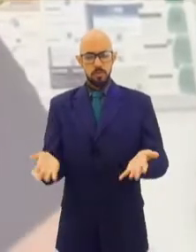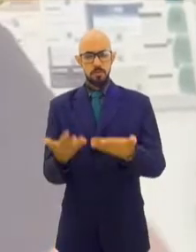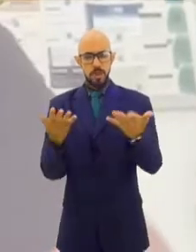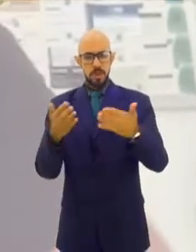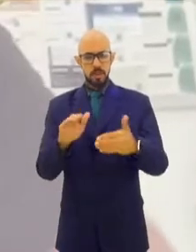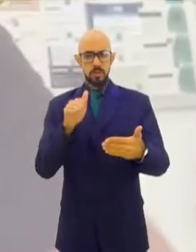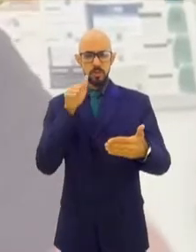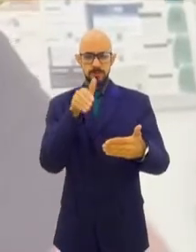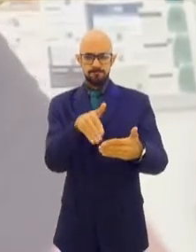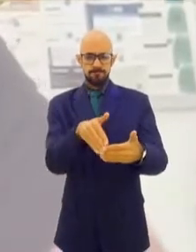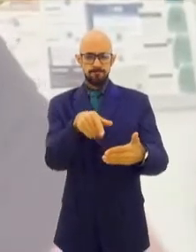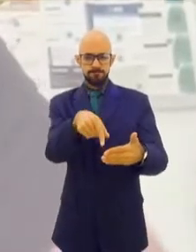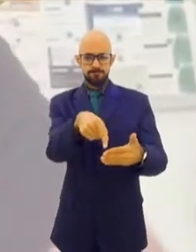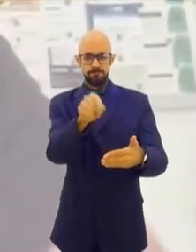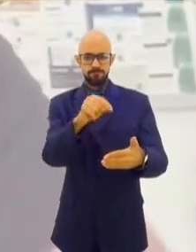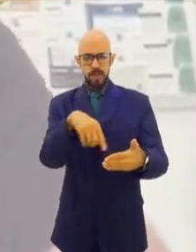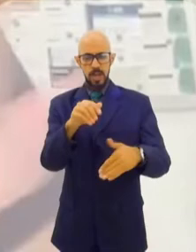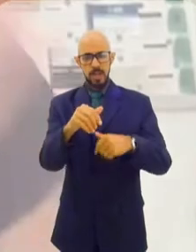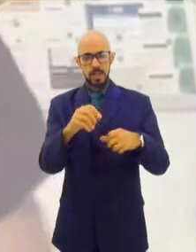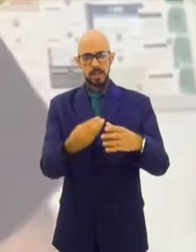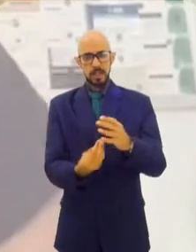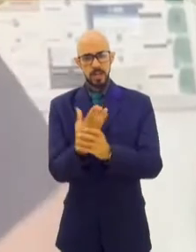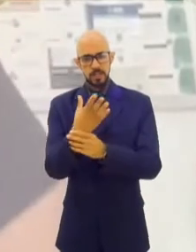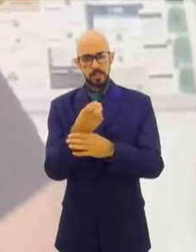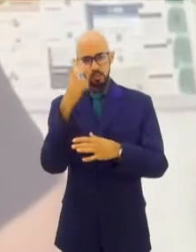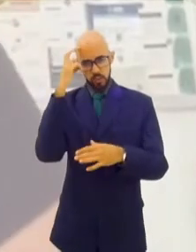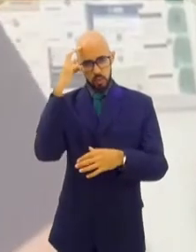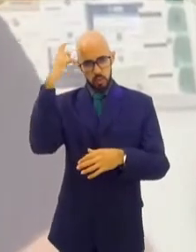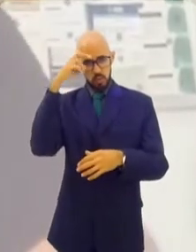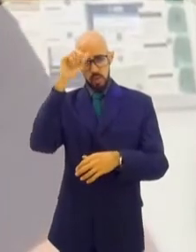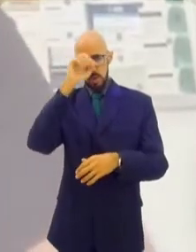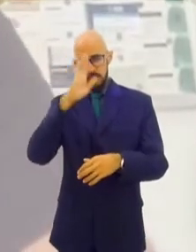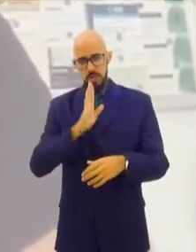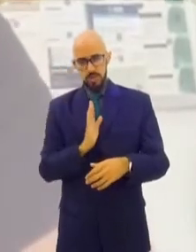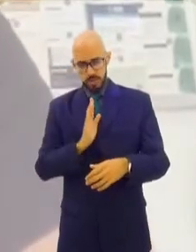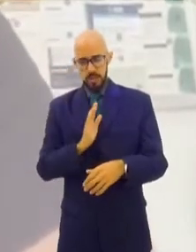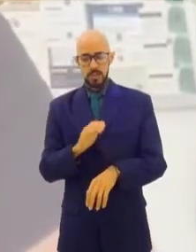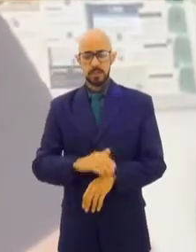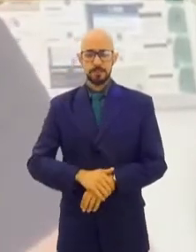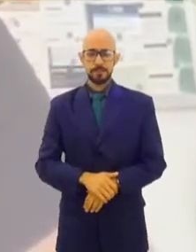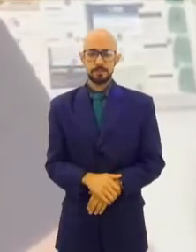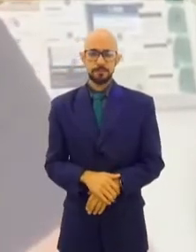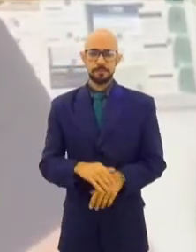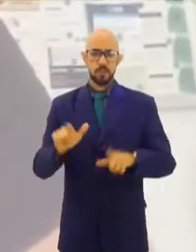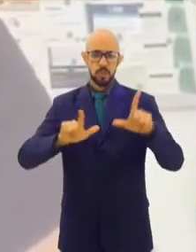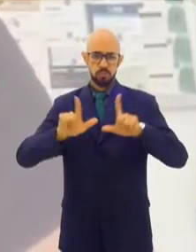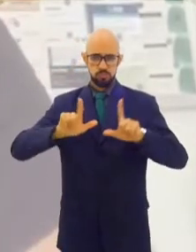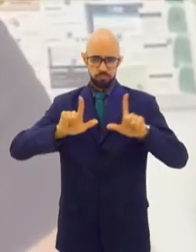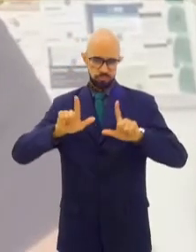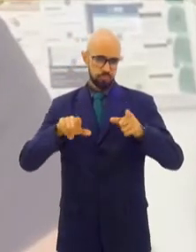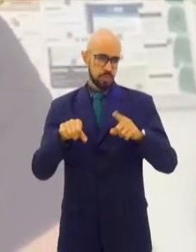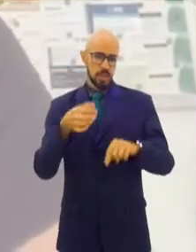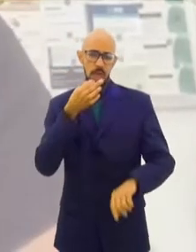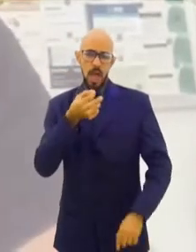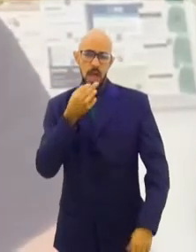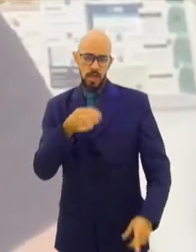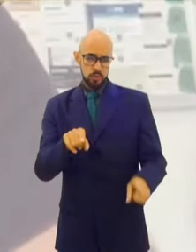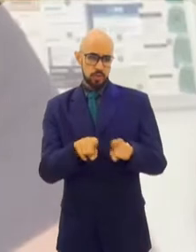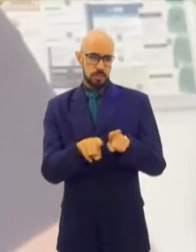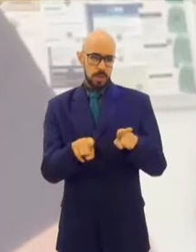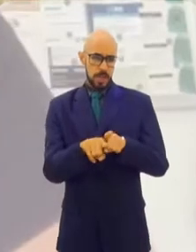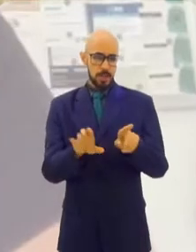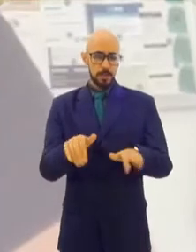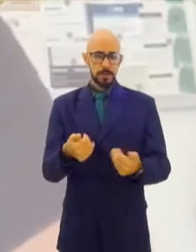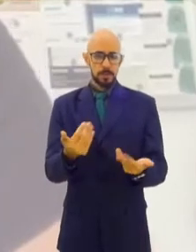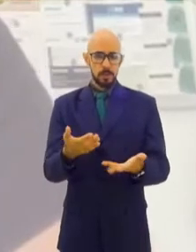de priorização da produção cultural brasileira E aí mercado sólidos altos né e o que